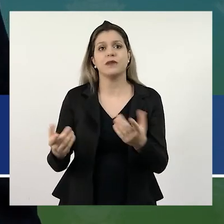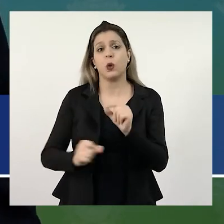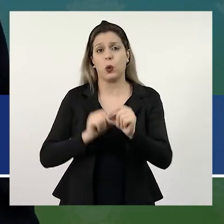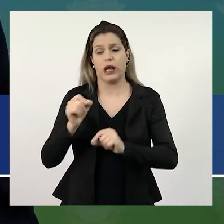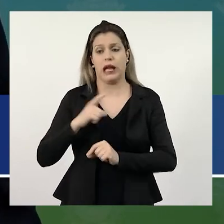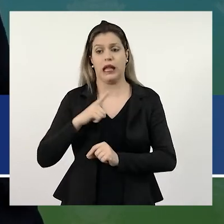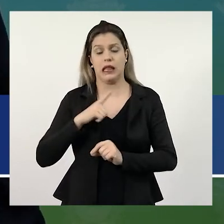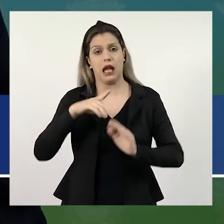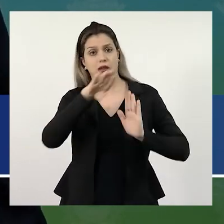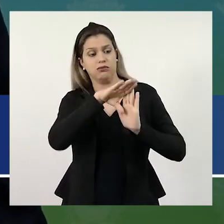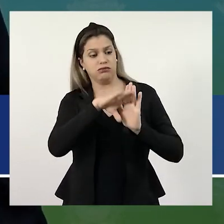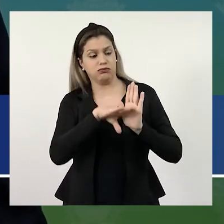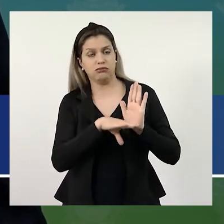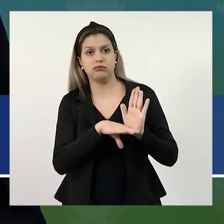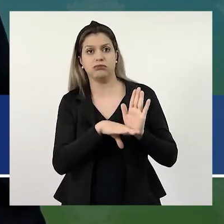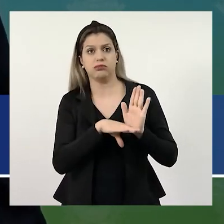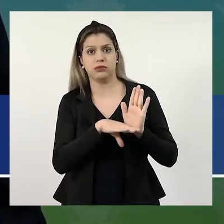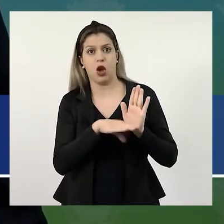ela lista